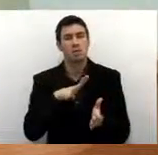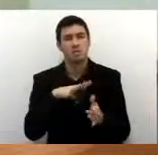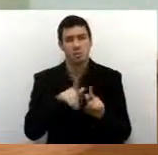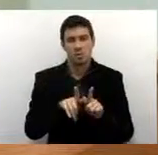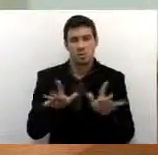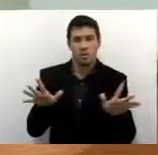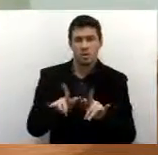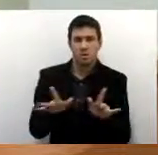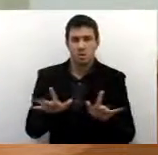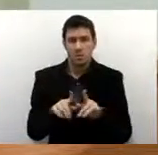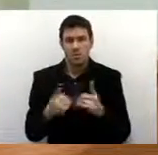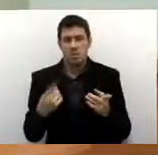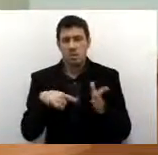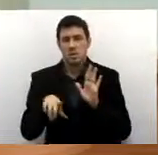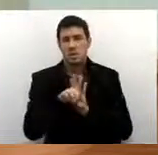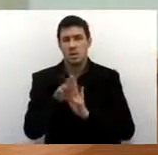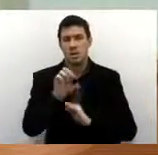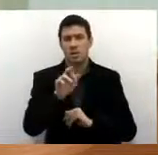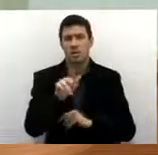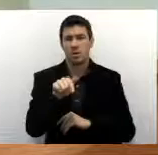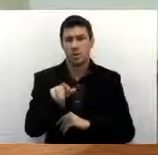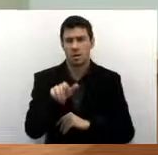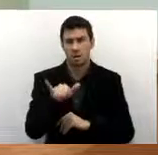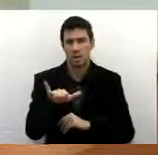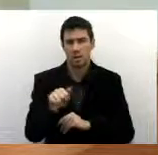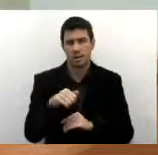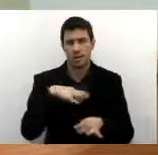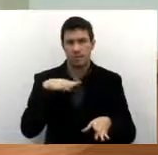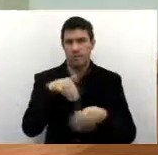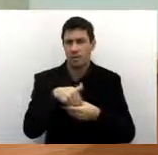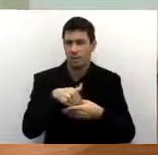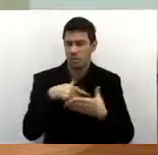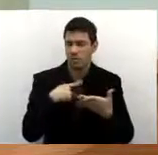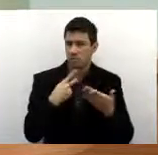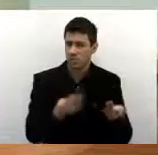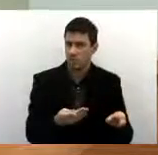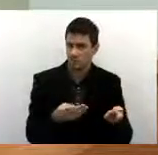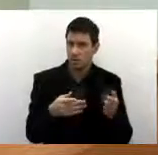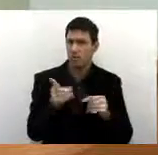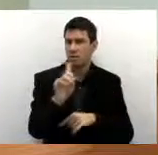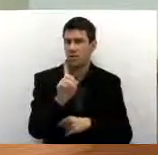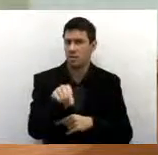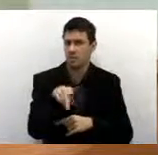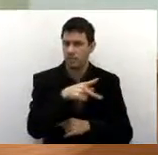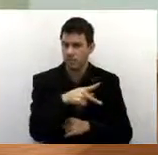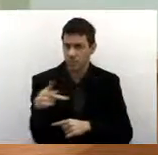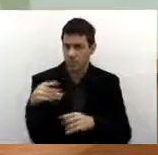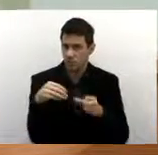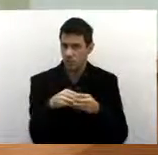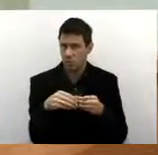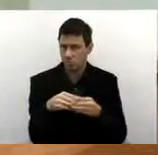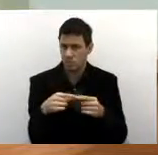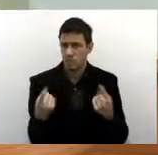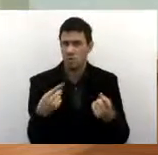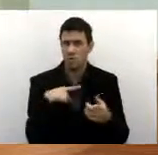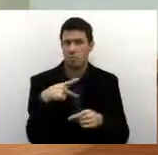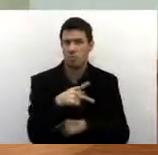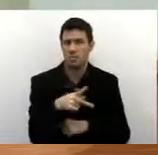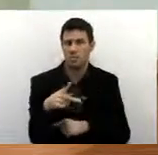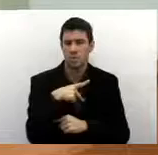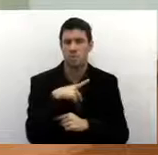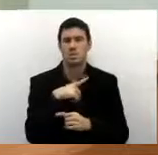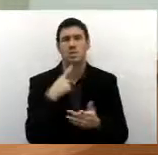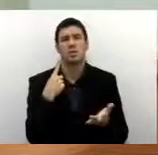é regido pela lei orgânica e pelo regimento interno que foi votado pelos novos vereadores. Não é Vossa Excelência como presidente da comissão, nem o presidente da casa que vai